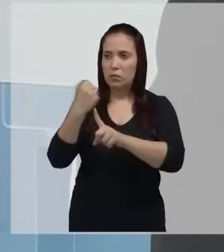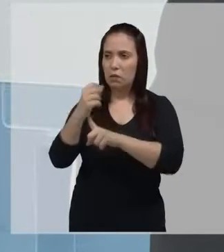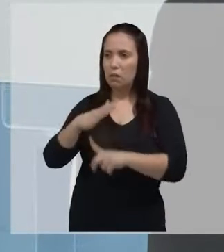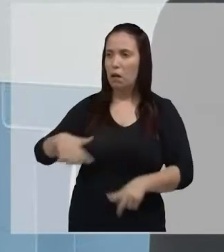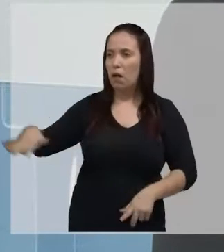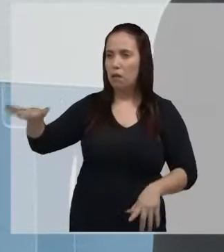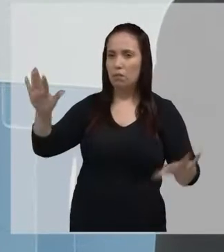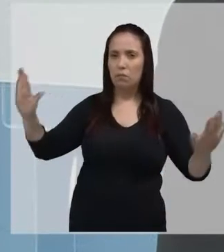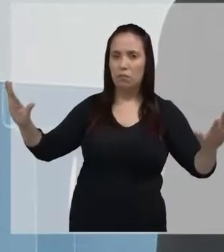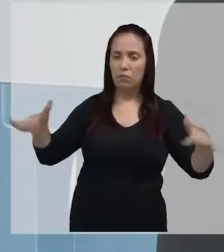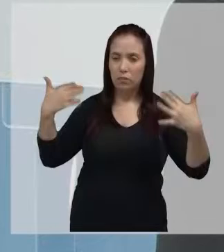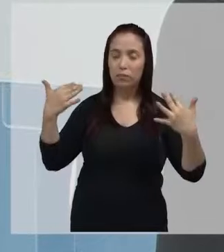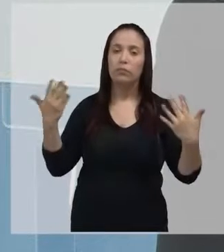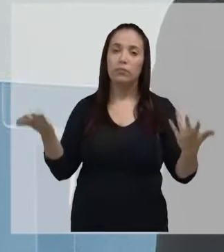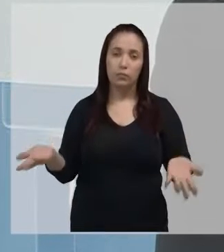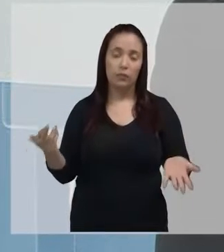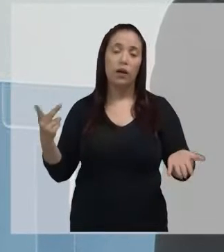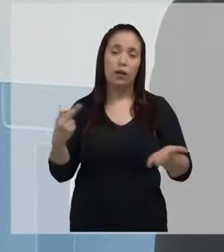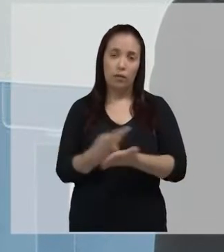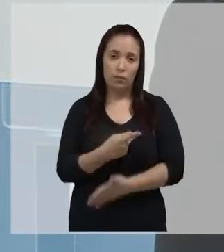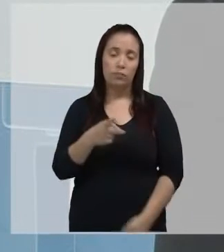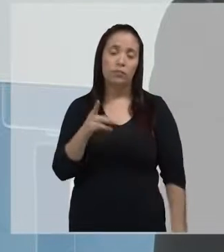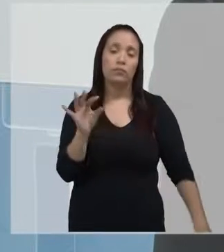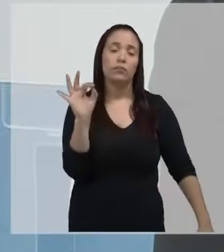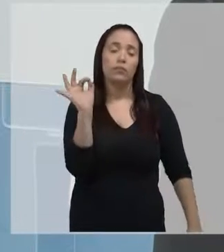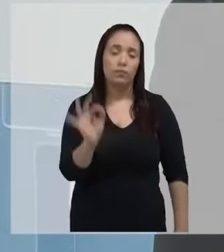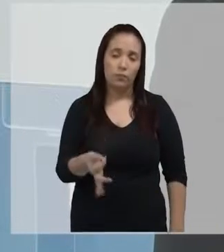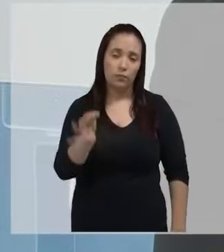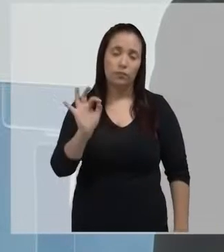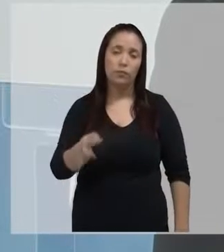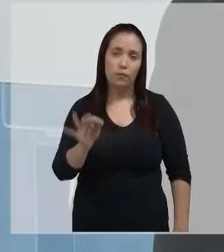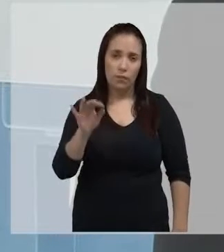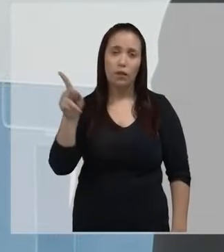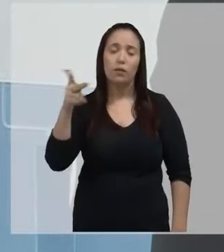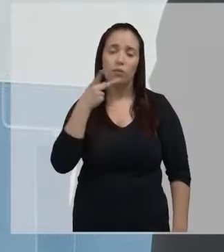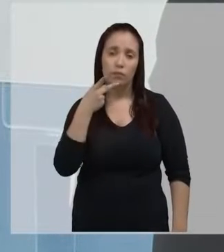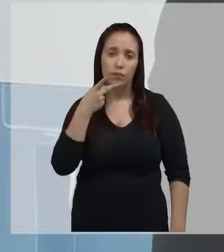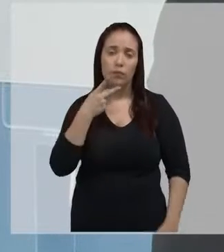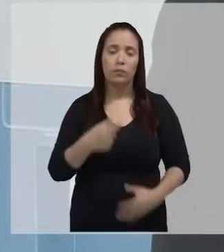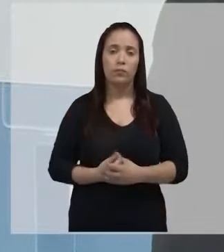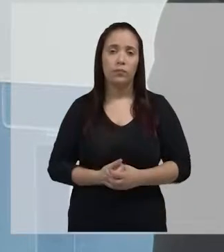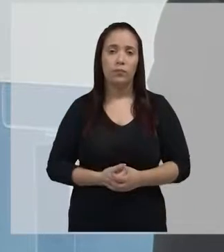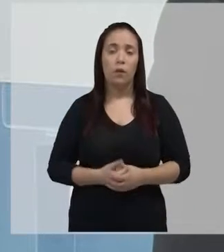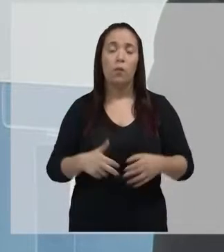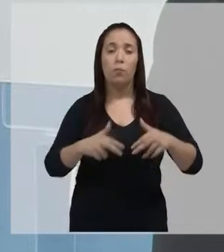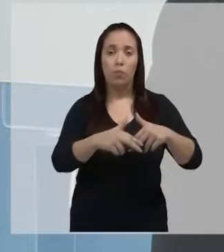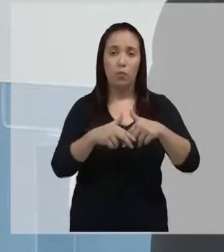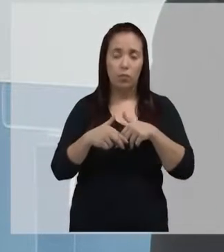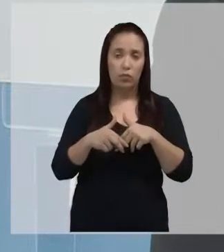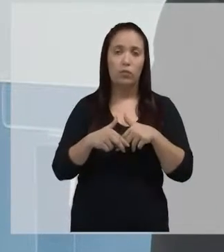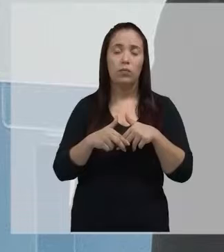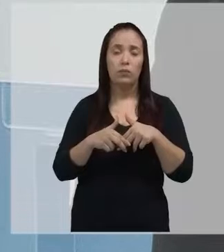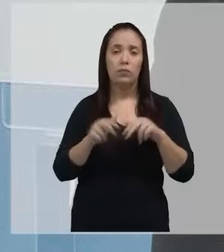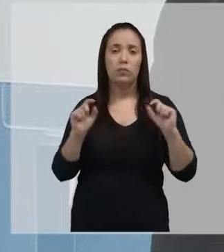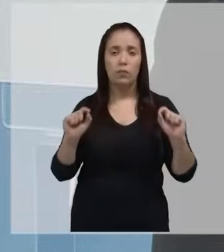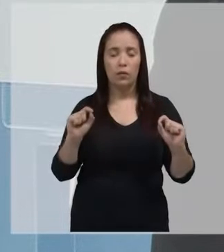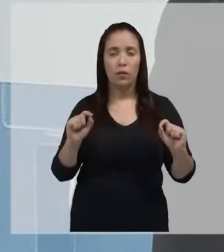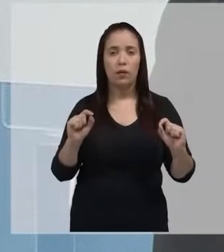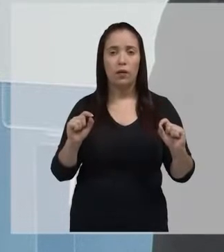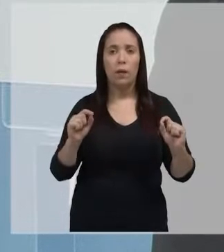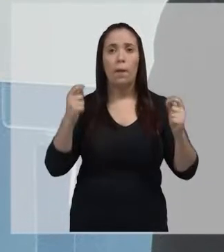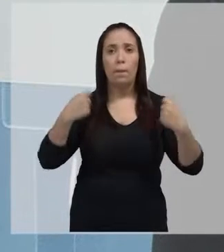nesse país e está virando isso mesmo. Oh, você cara, colocou Federico. muito bom você Federico, colocar isso aí. as grandes- Daí vem essa história de